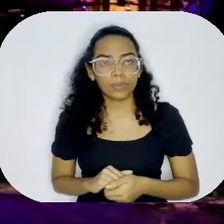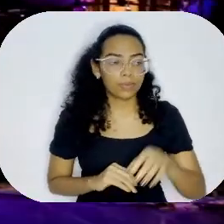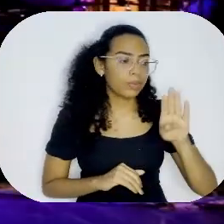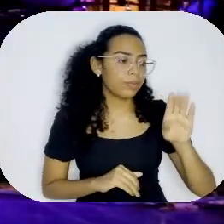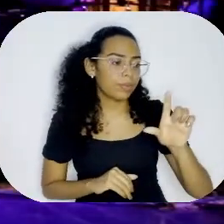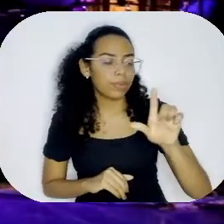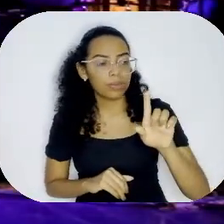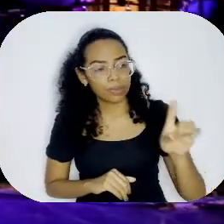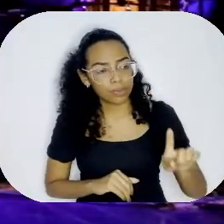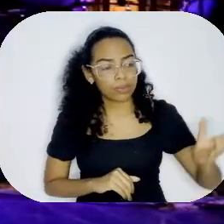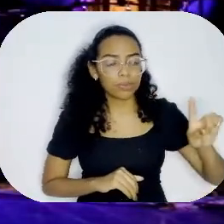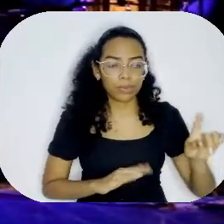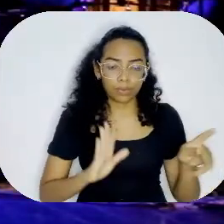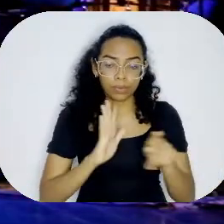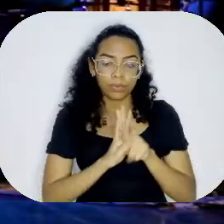de maracatu,